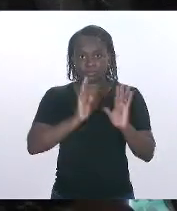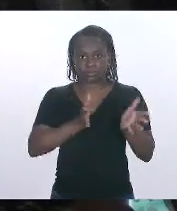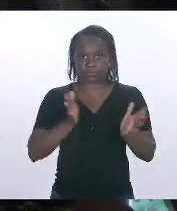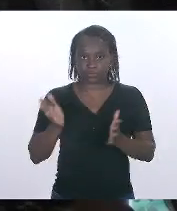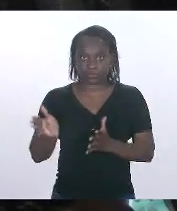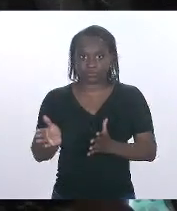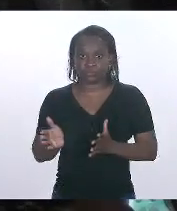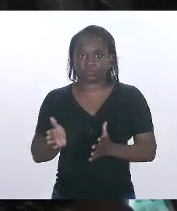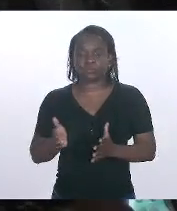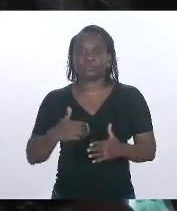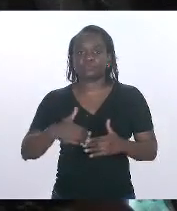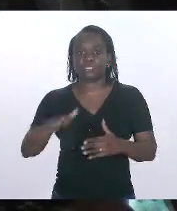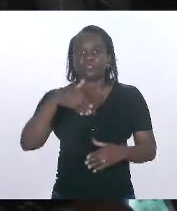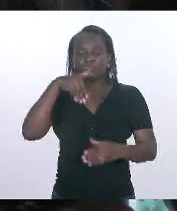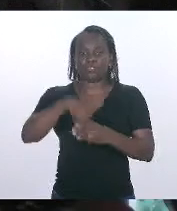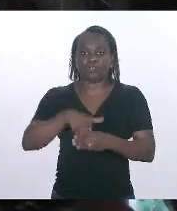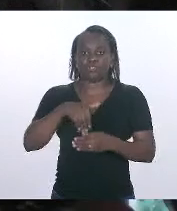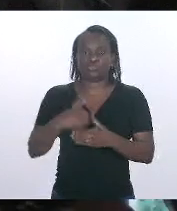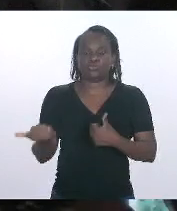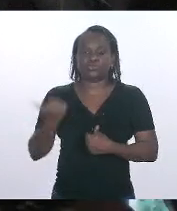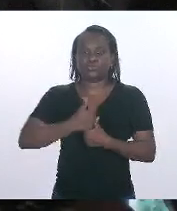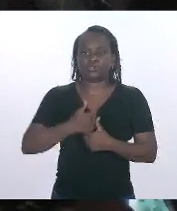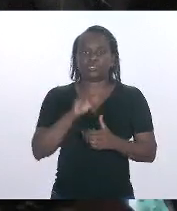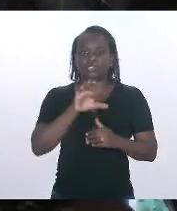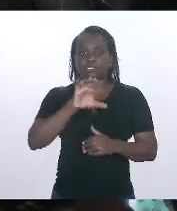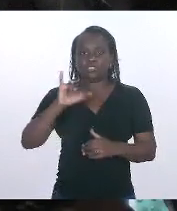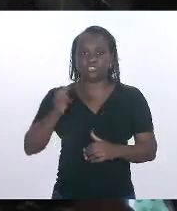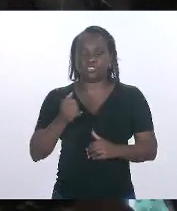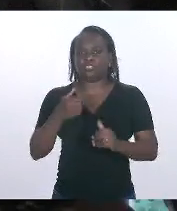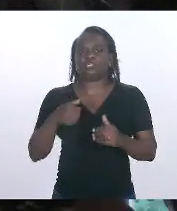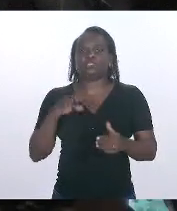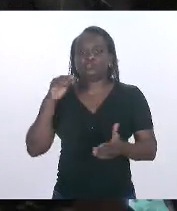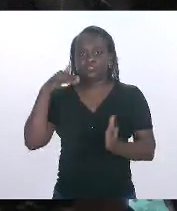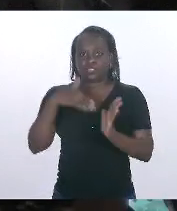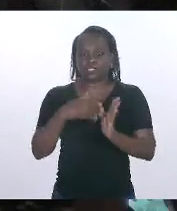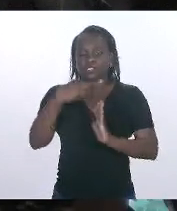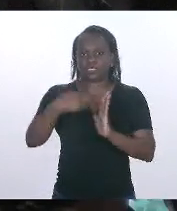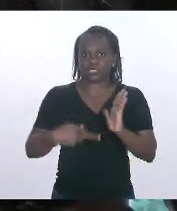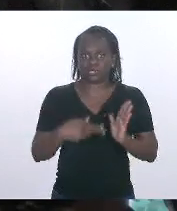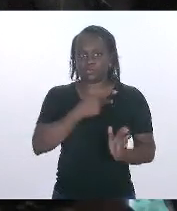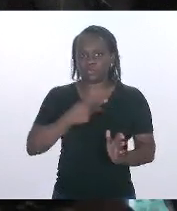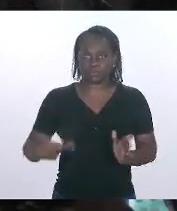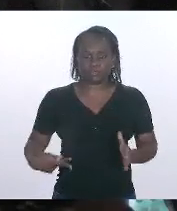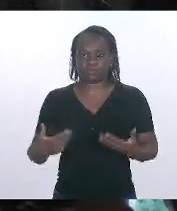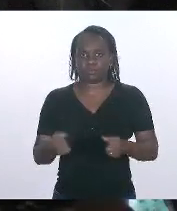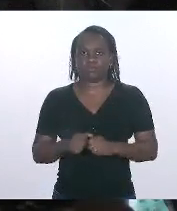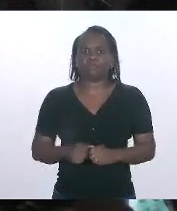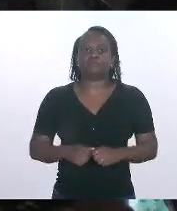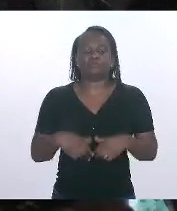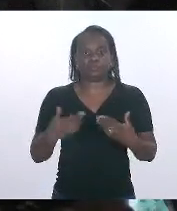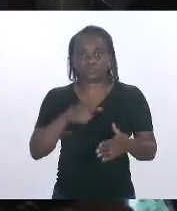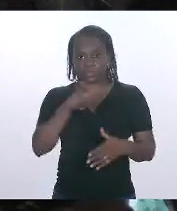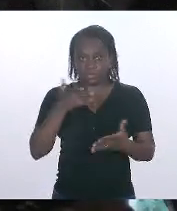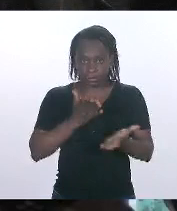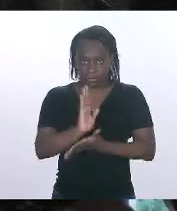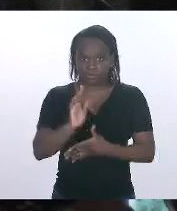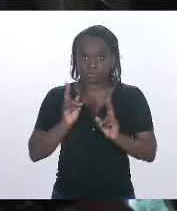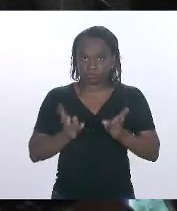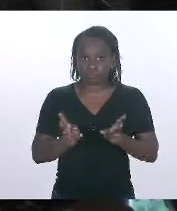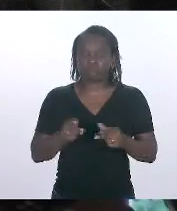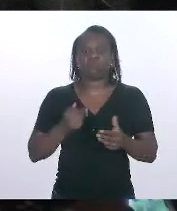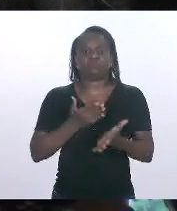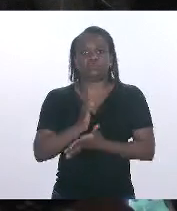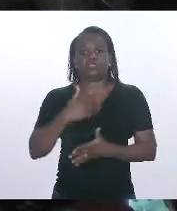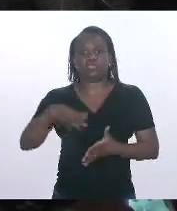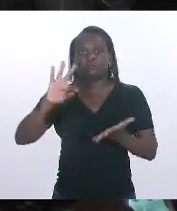emitidos em votação substitutiva da CCJ com forma de final de redação que a presidência defere. Seus que aprovam permaneçam como estão.